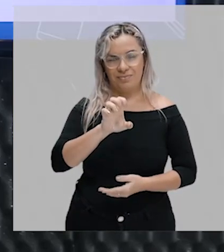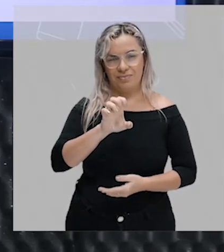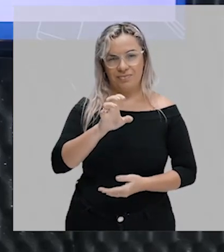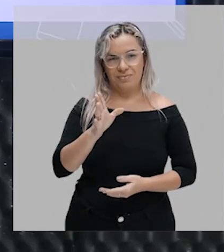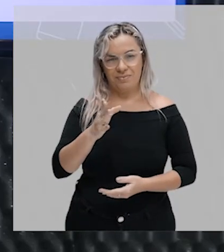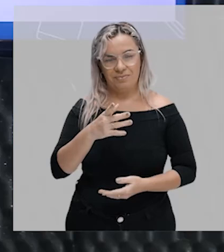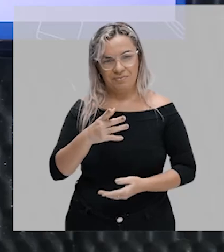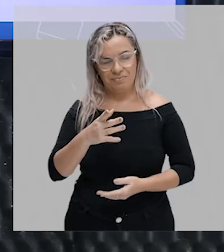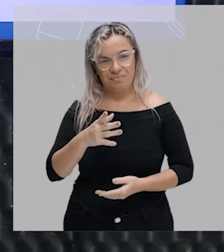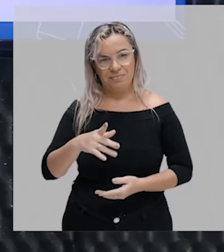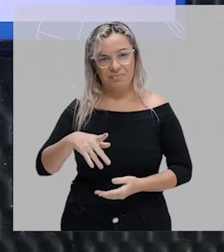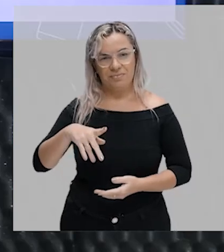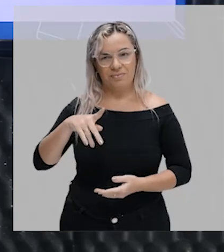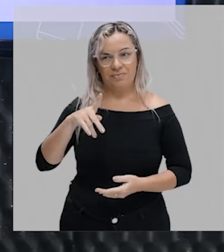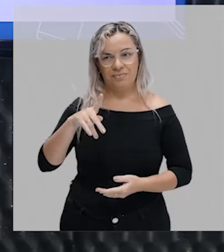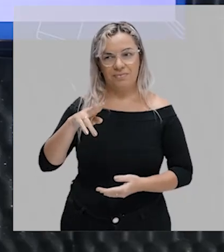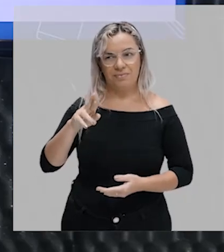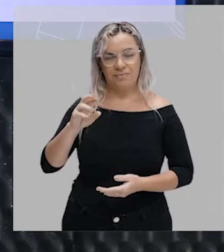proibido